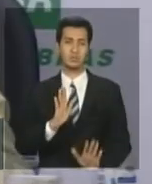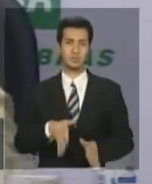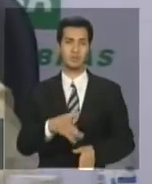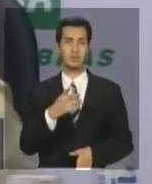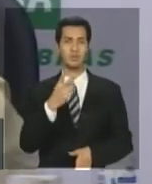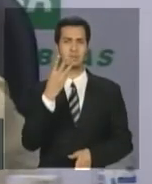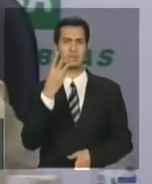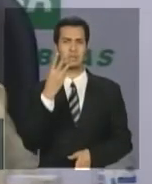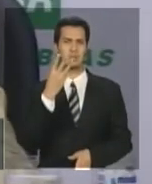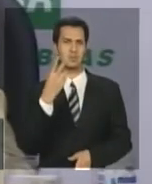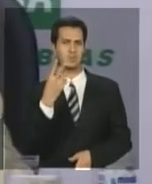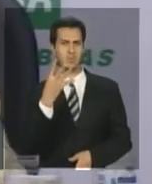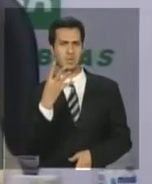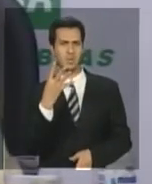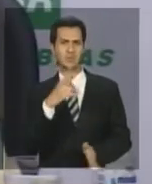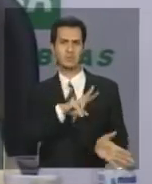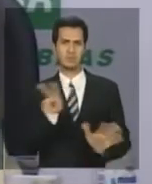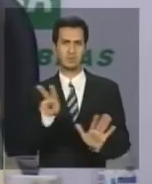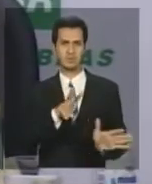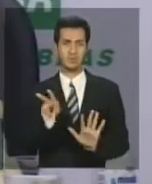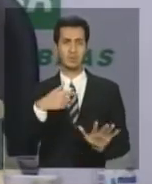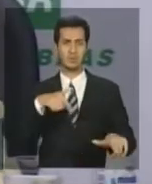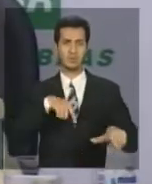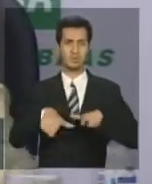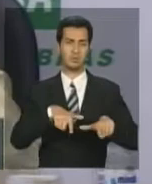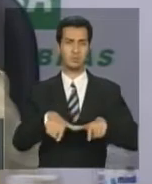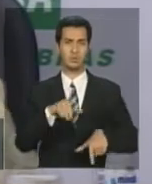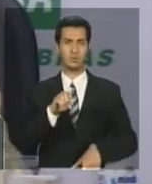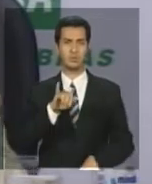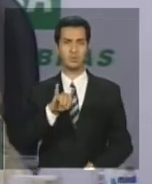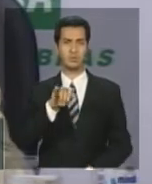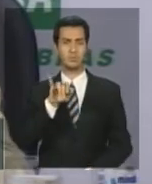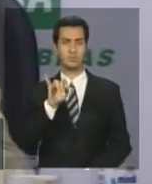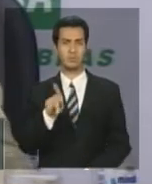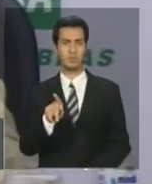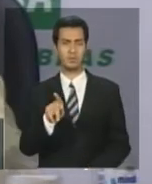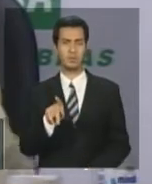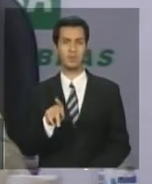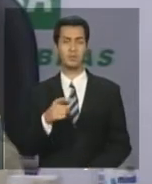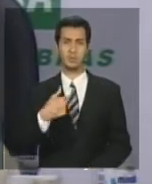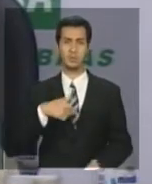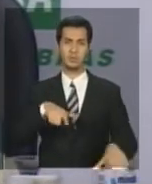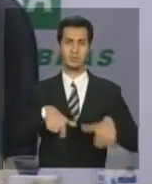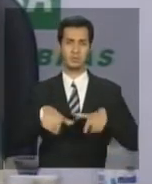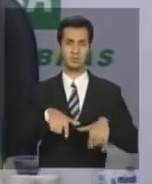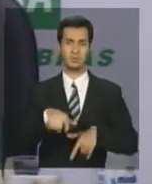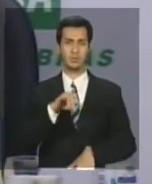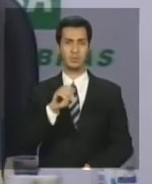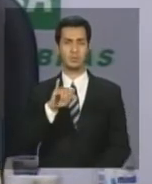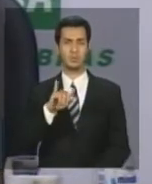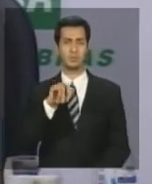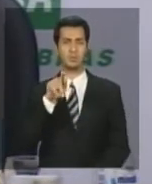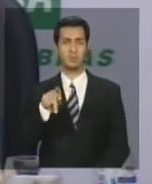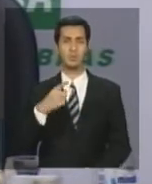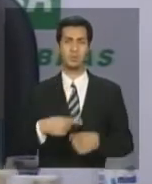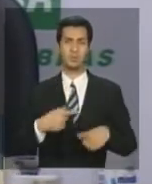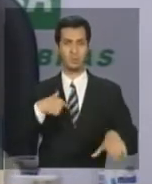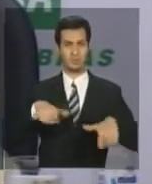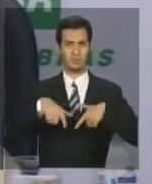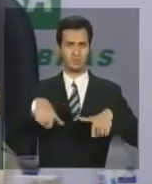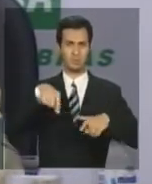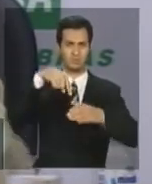venho trabalhando muito com o AIP. E conheço bastante o AIP, porque trabalhei na perfuração durante muito